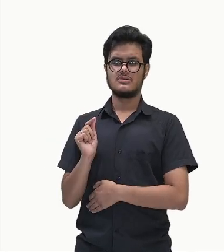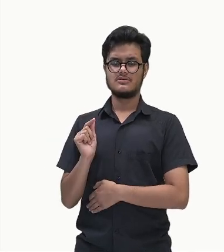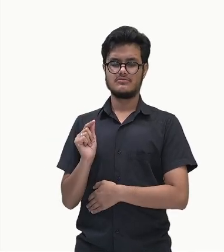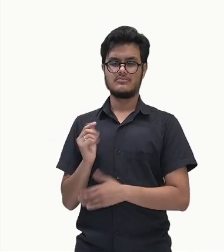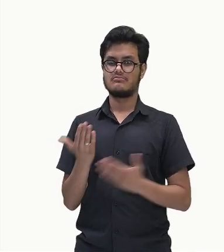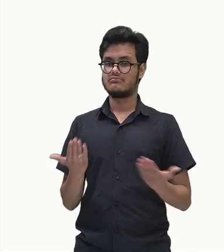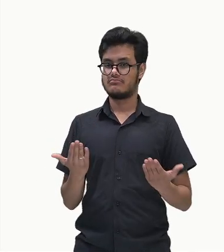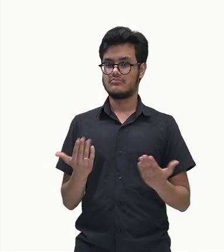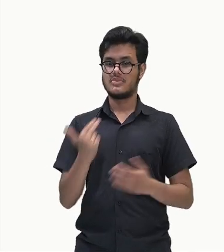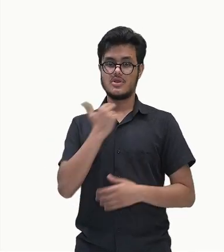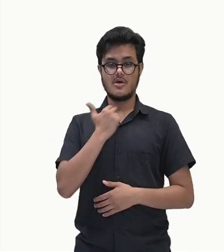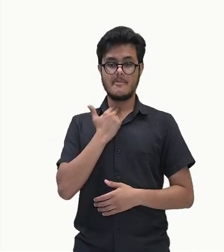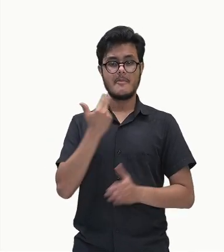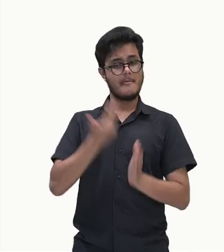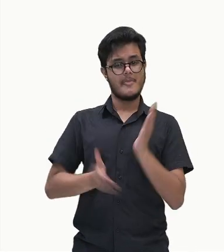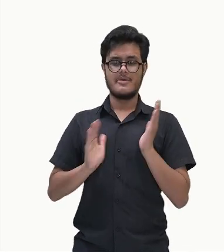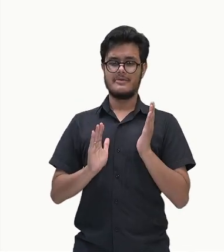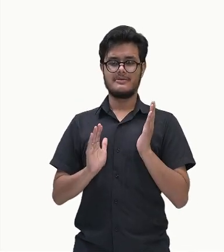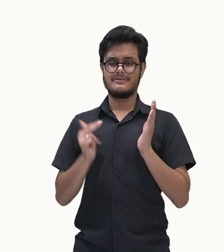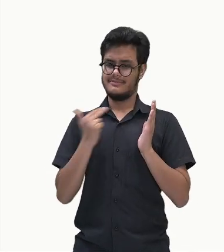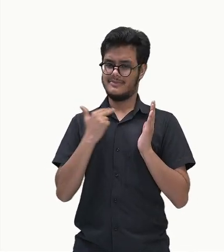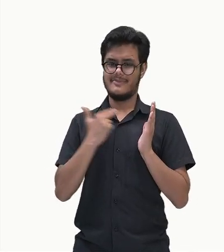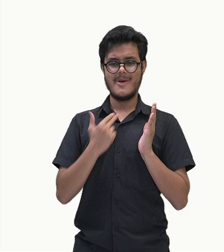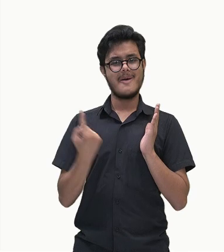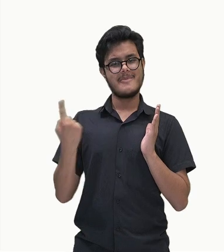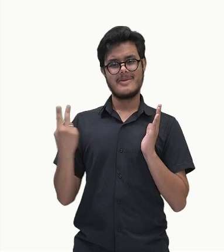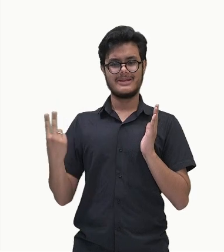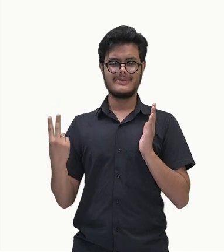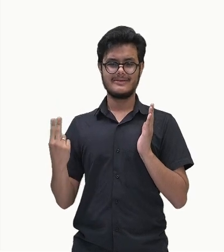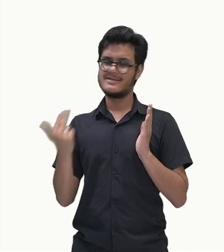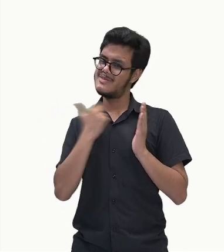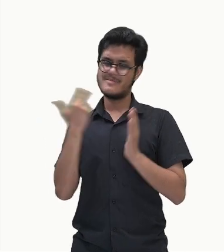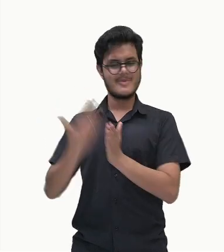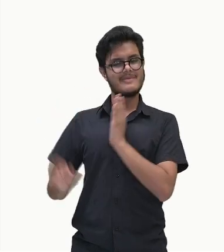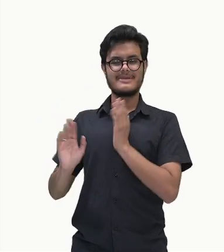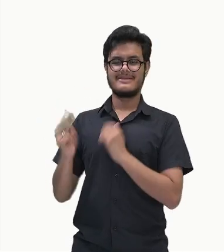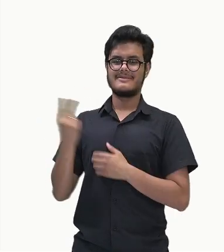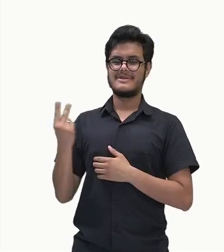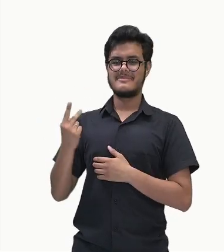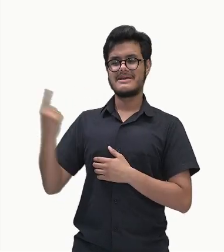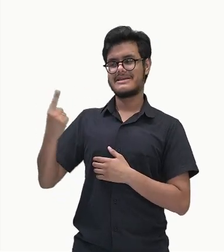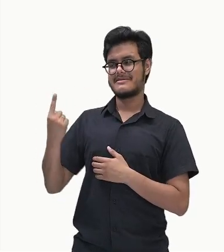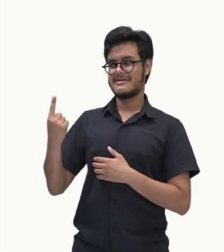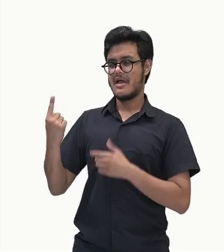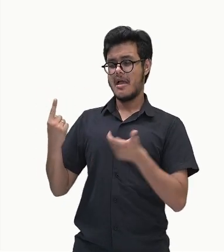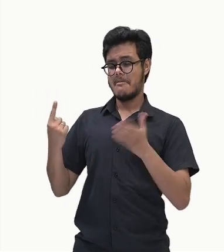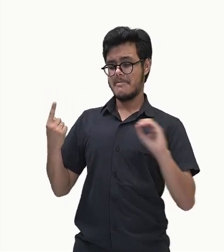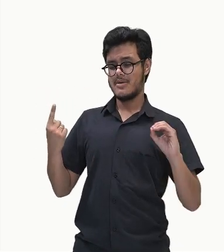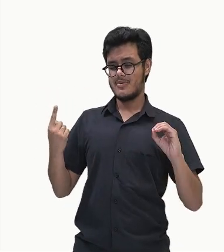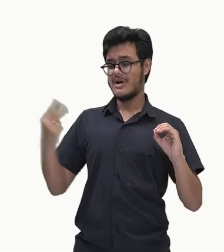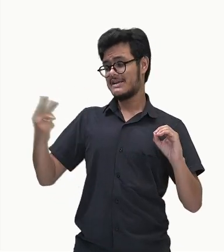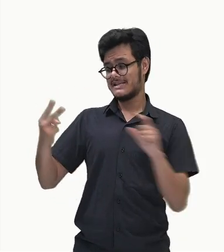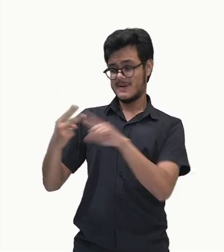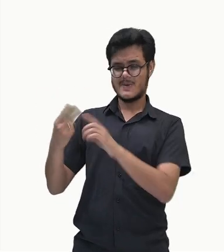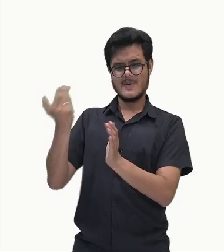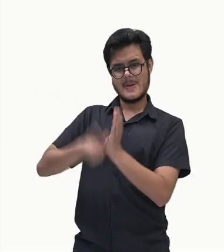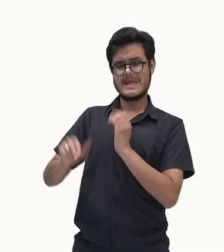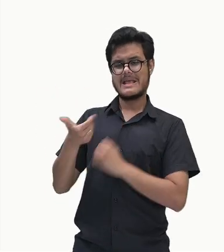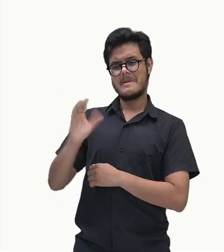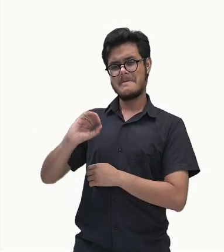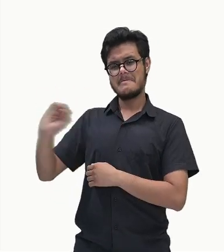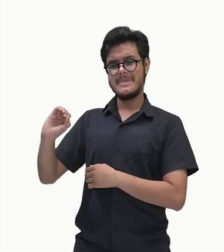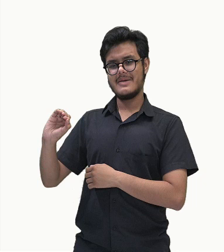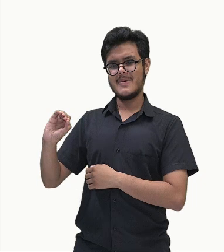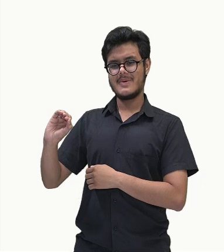acontecer você não pode perder nas duas primeiras jogadas né Porque na primeira jogada você perde r$ 1.000 na segunda